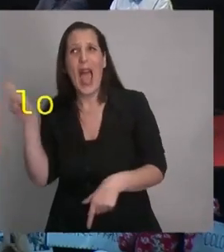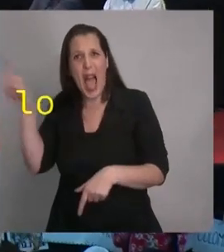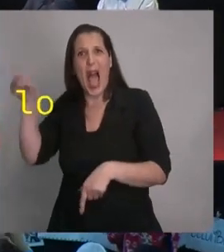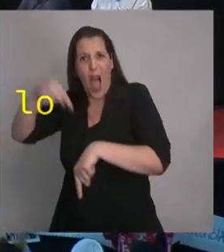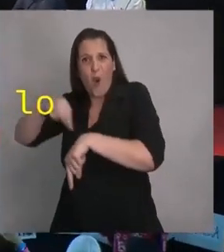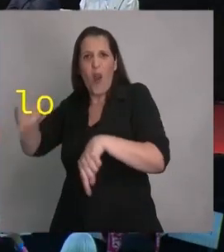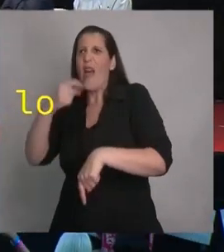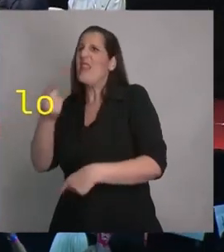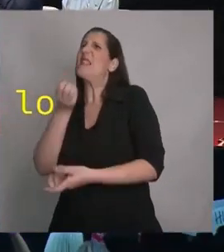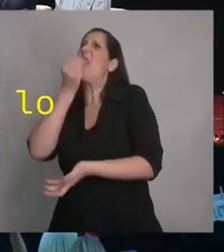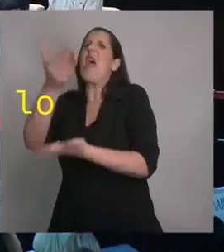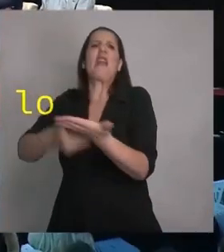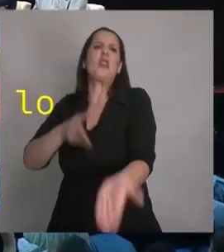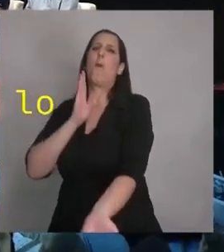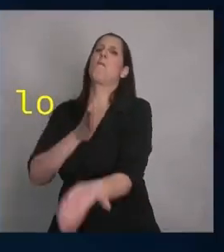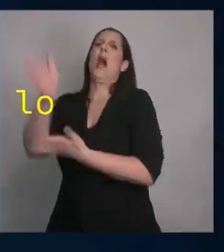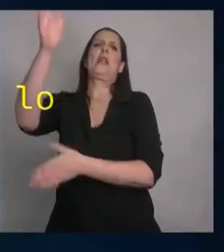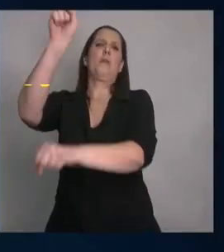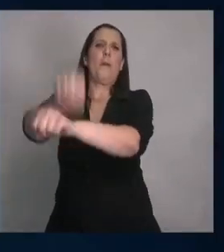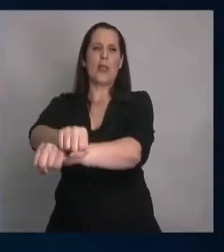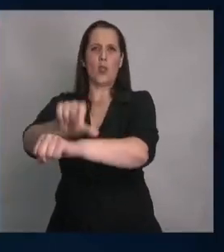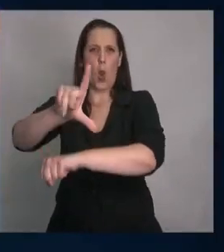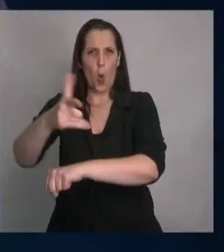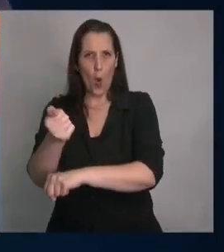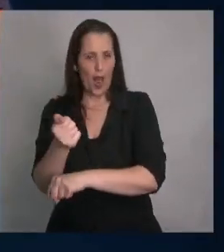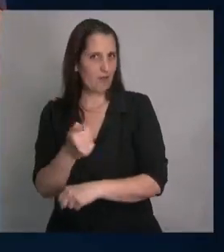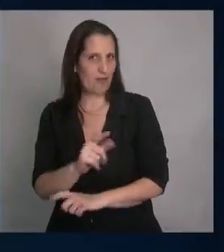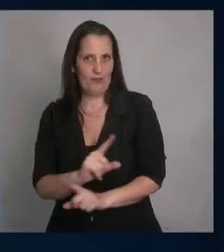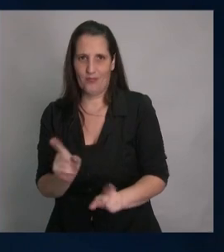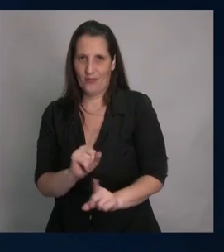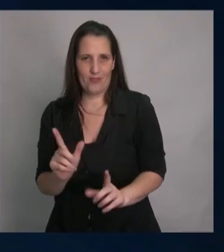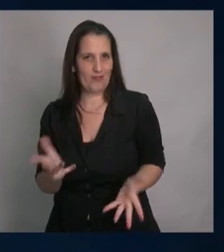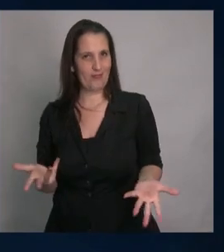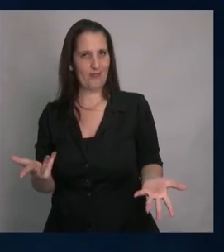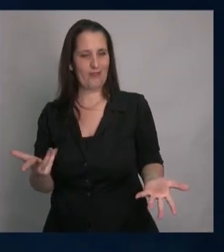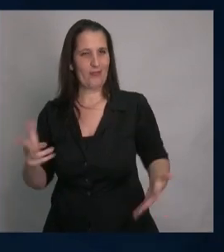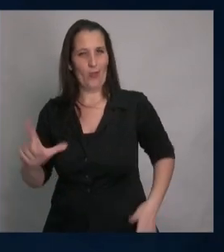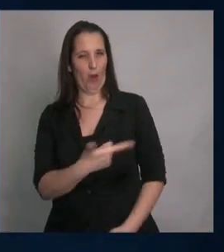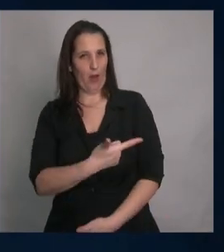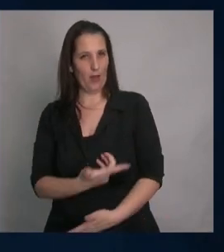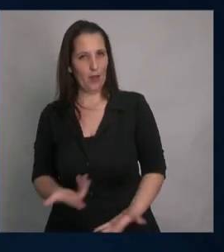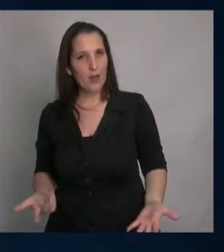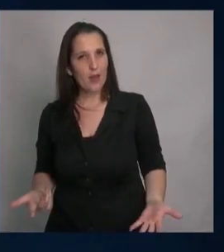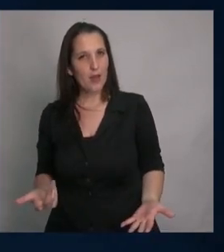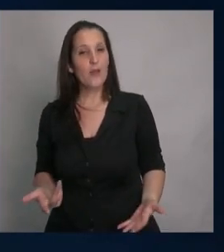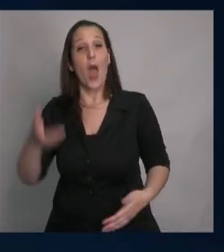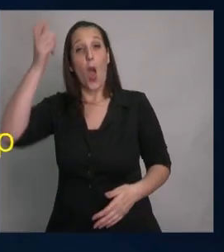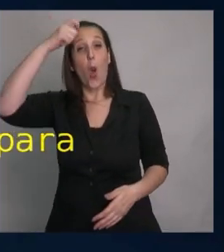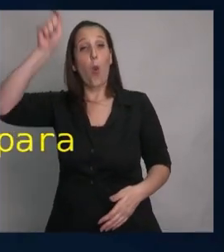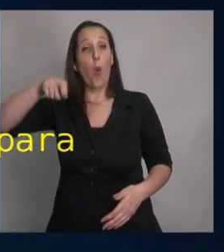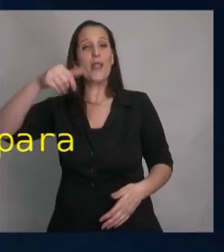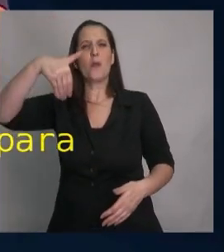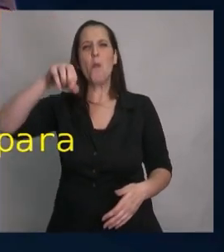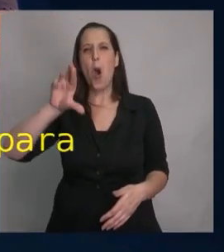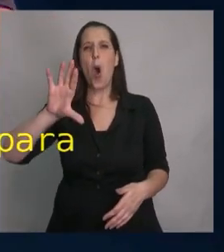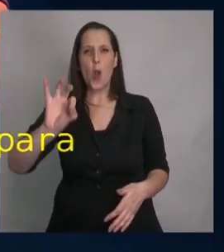presidente Lula. E olha que absurdo. O juiz Sérgio Moro, que condenou